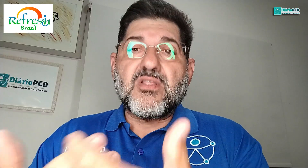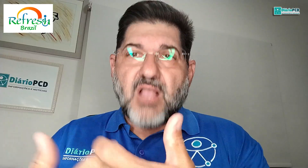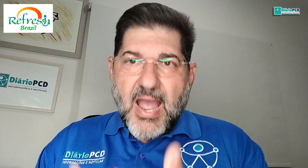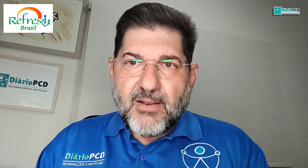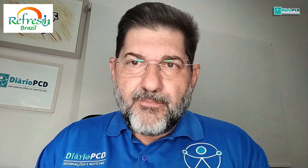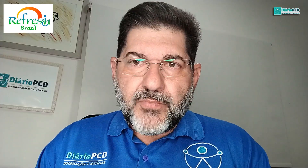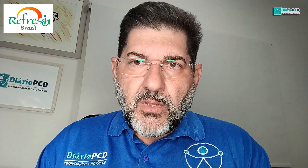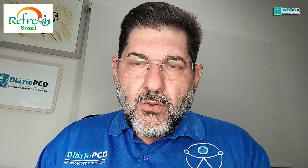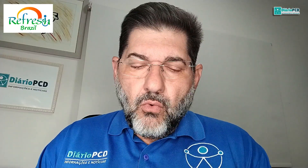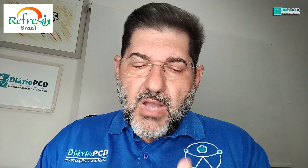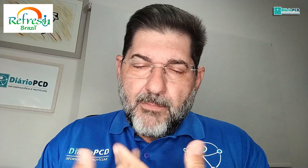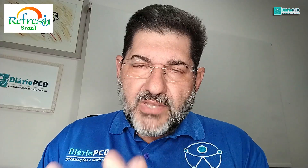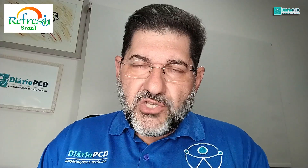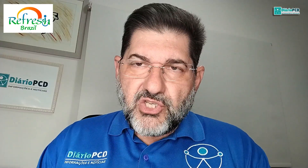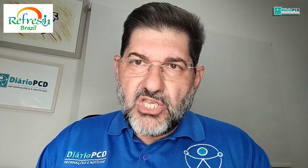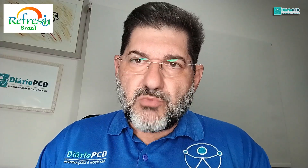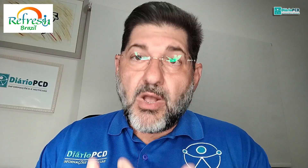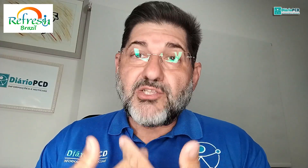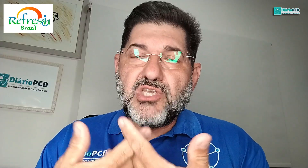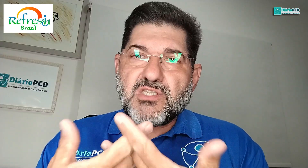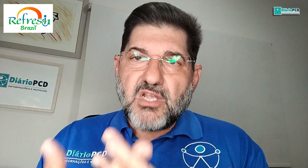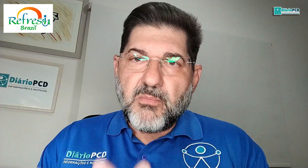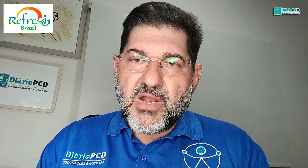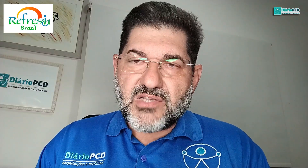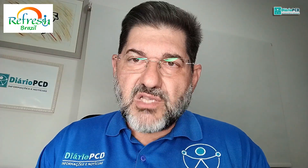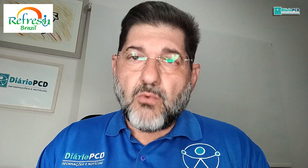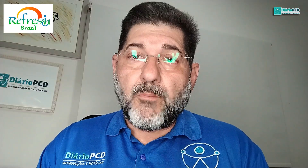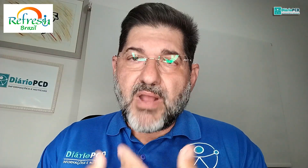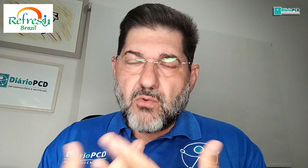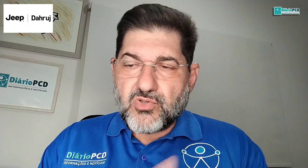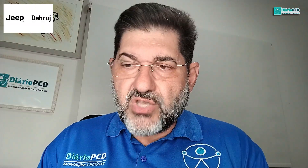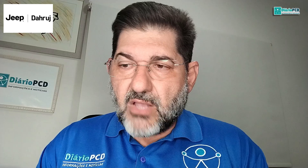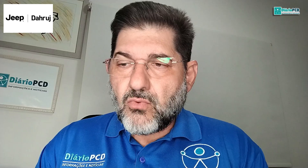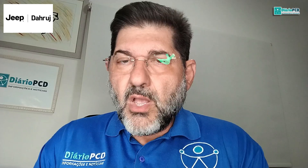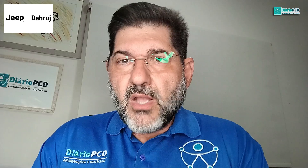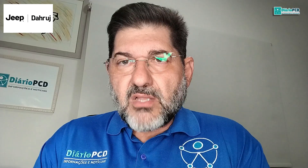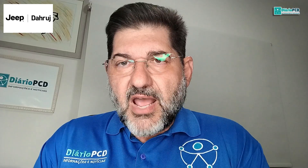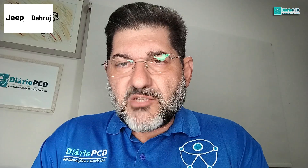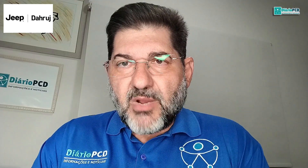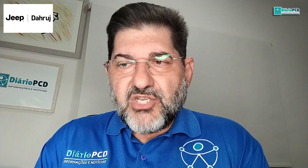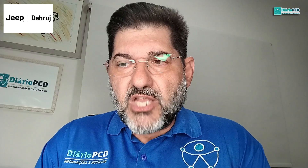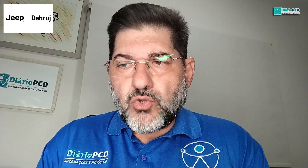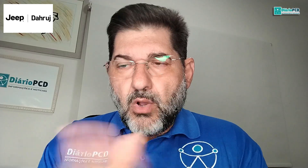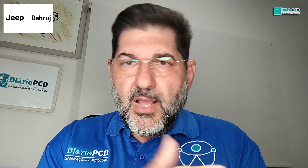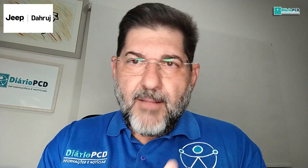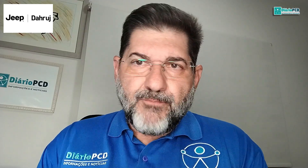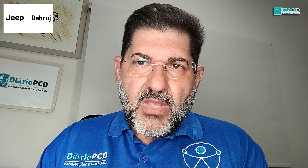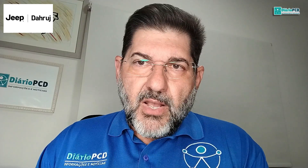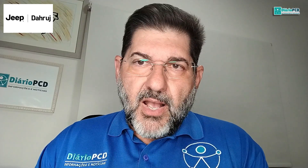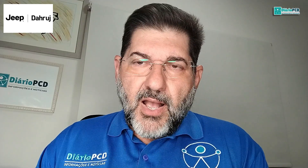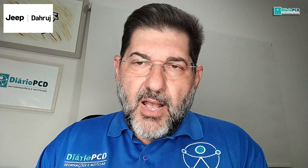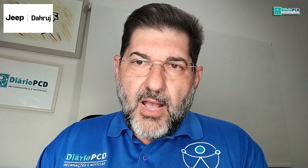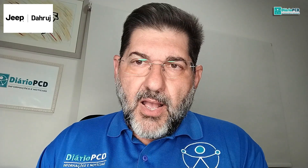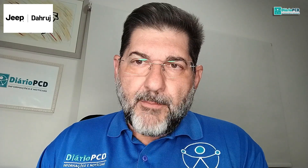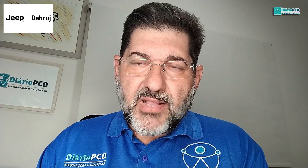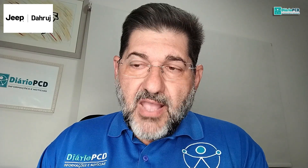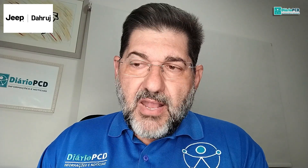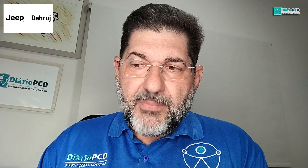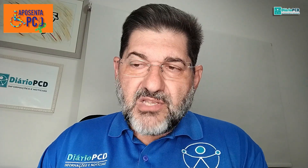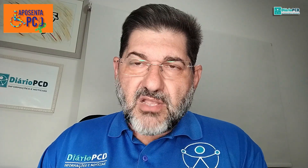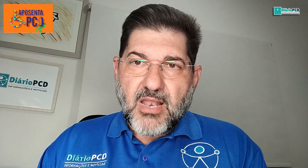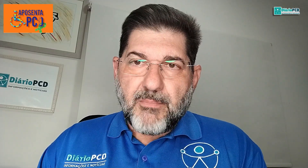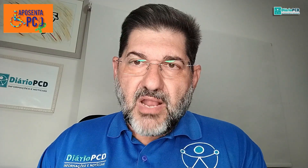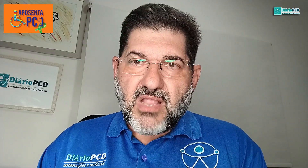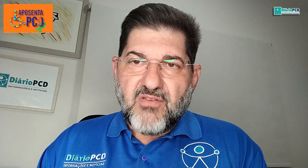para evitar o capacitismo, a discriminação, o preconceito. Traz para a gente, Roland, a